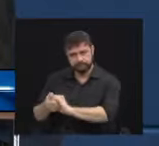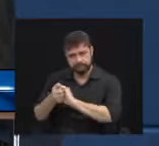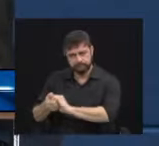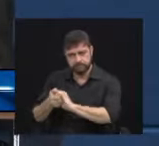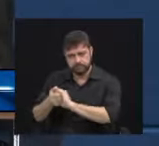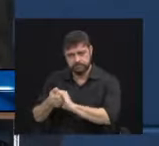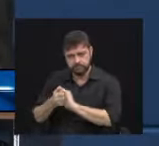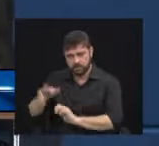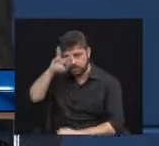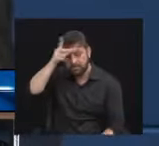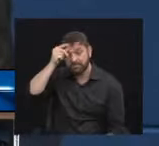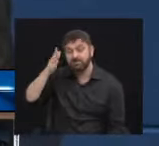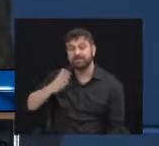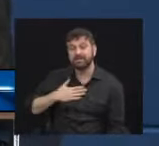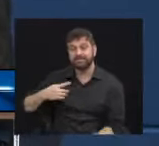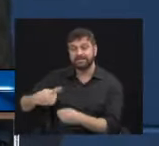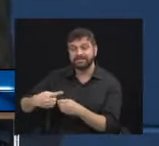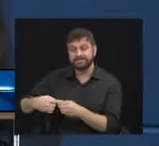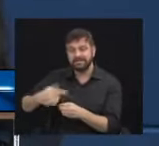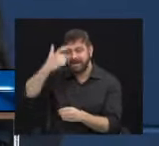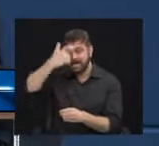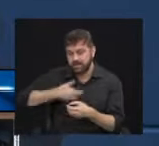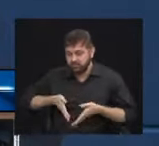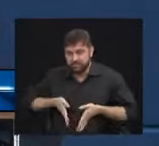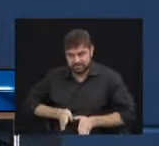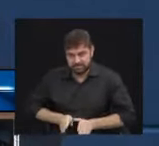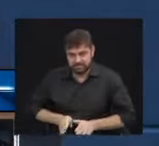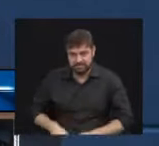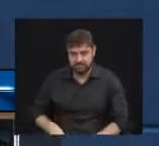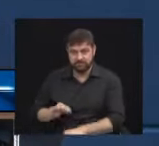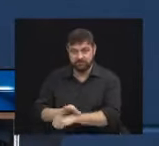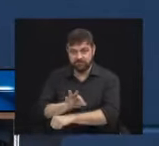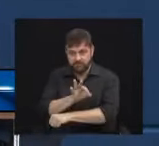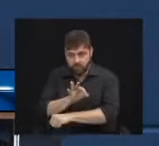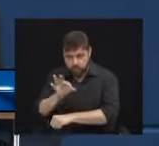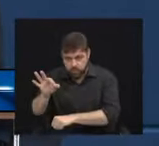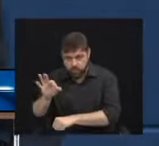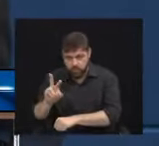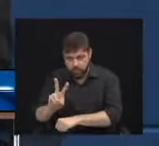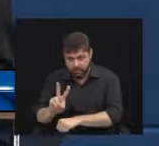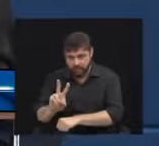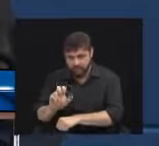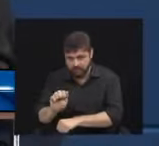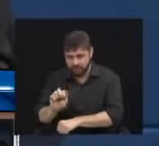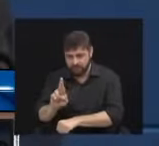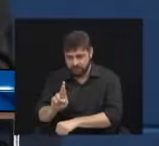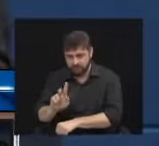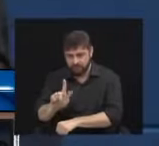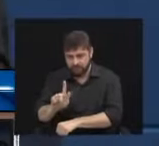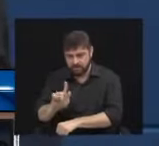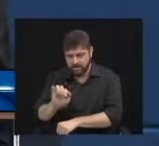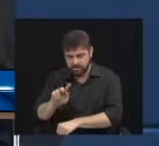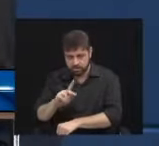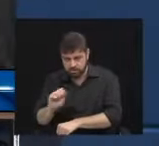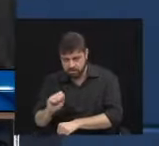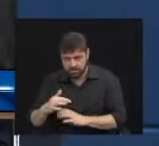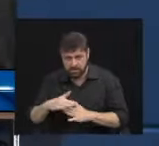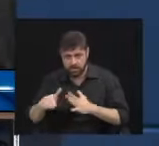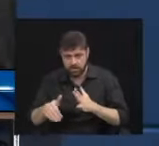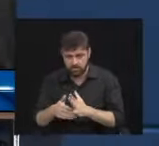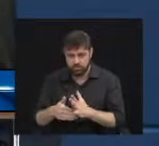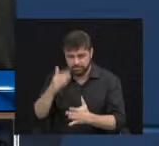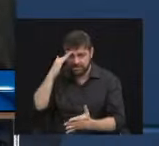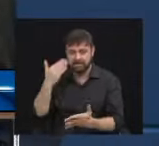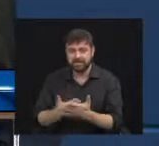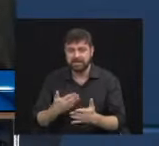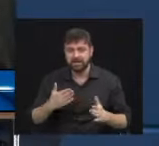terra natal, da minha cidade. E quero parabenizar também todos aqueles que acreditaram no